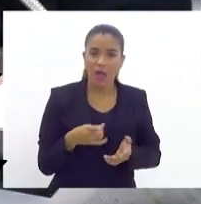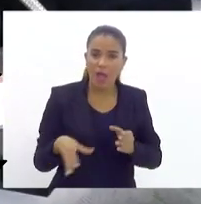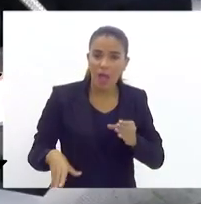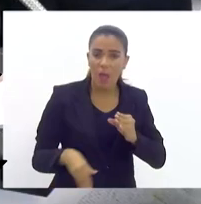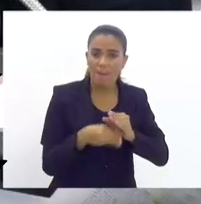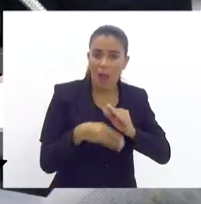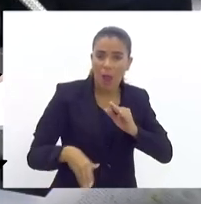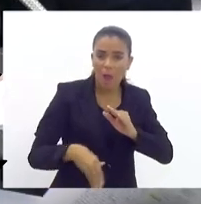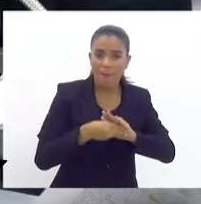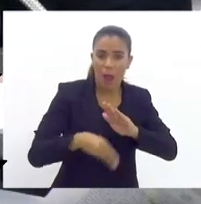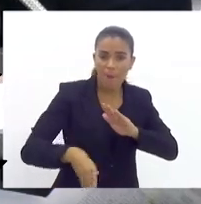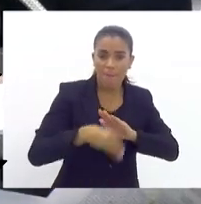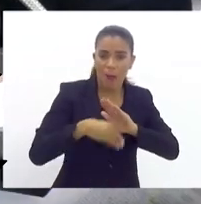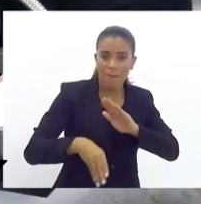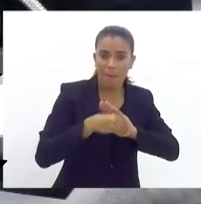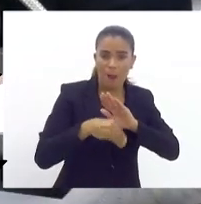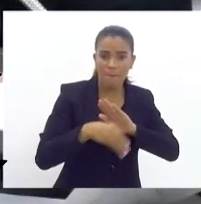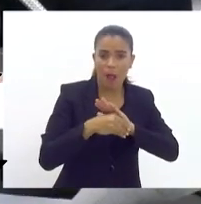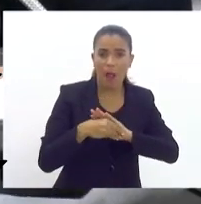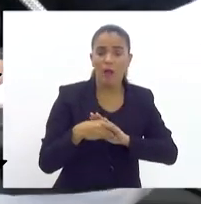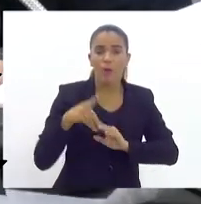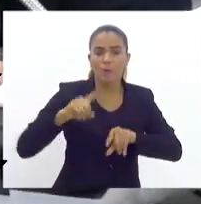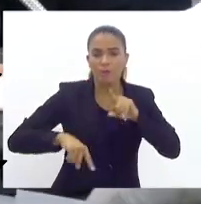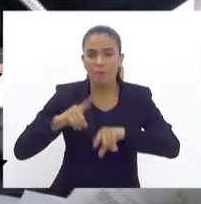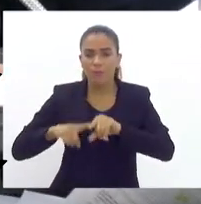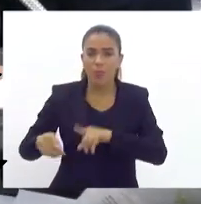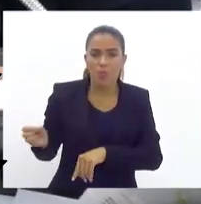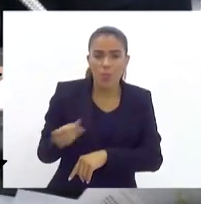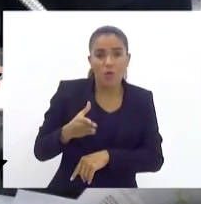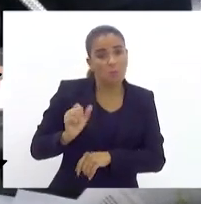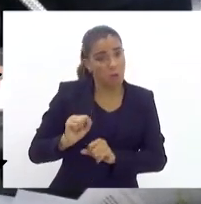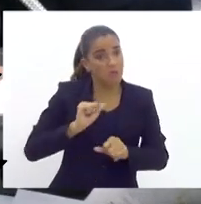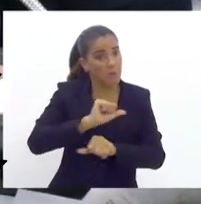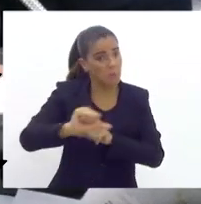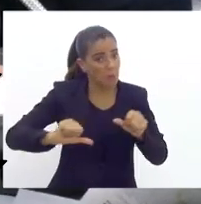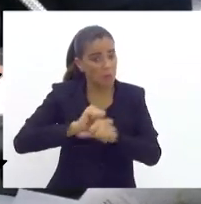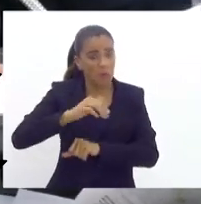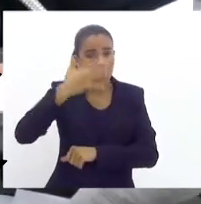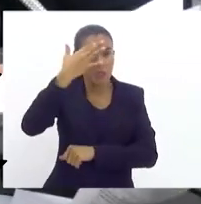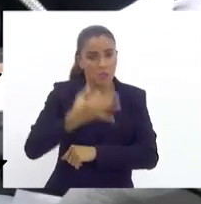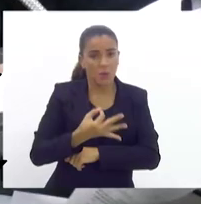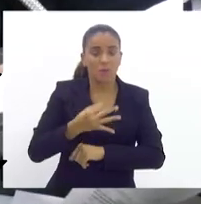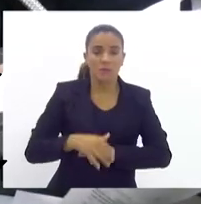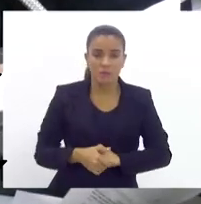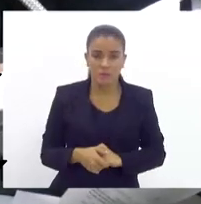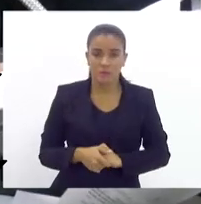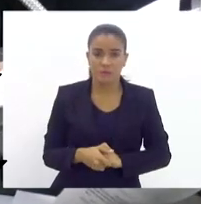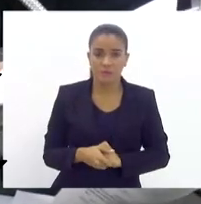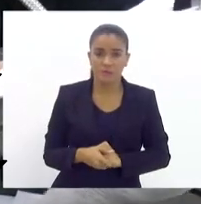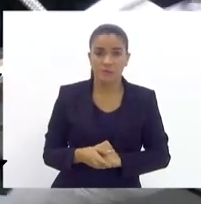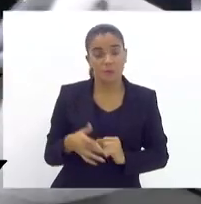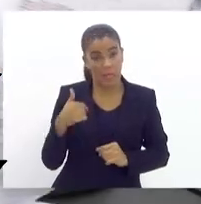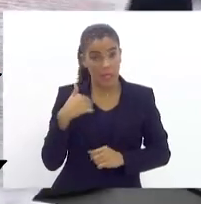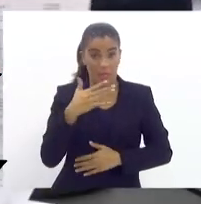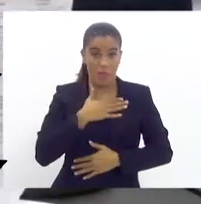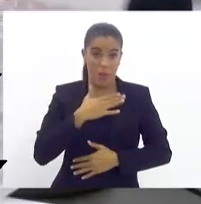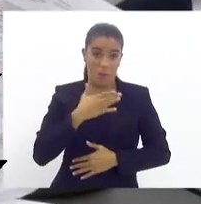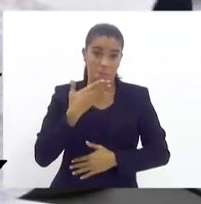e demandando o Supremo, com elementos novos, pode haver uma mudança de entendimento. Então, é nesse sentido que eu